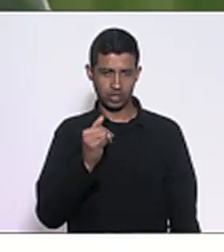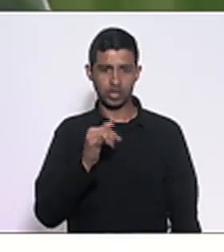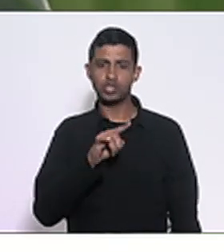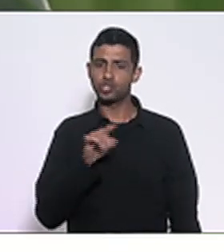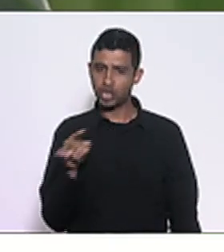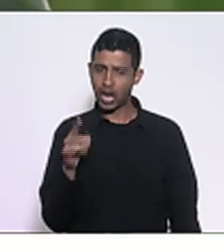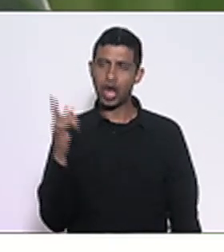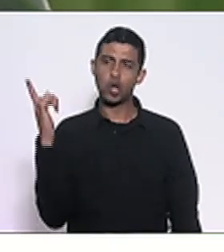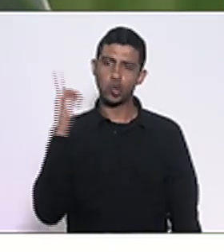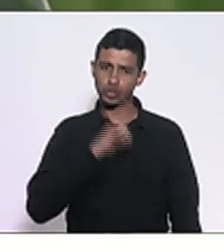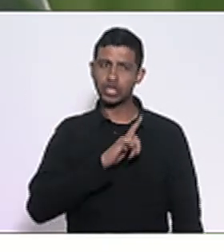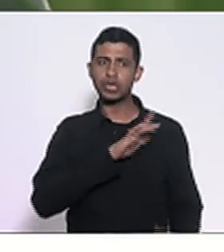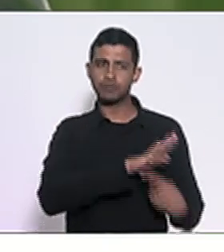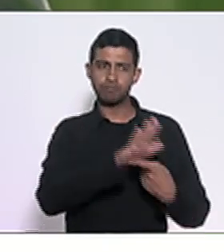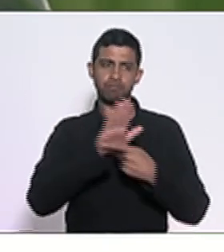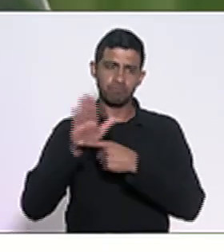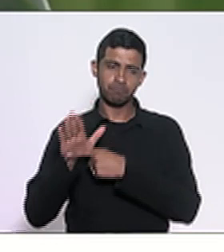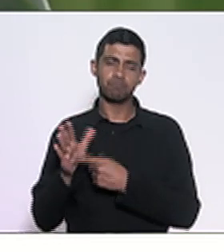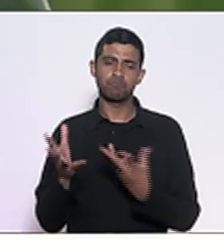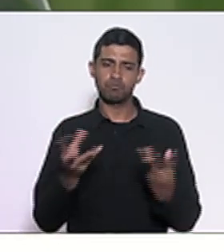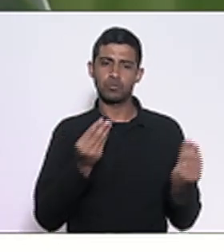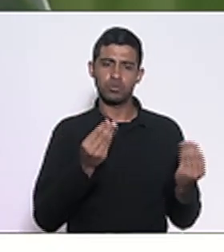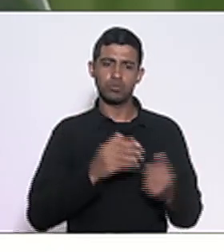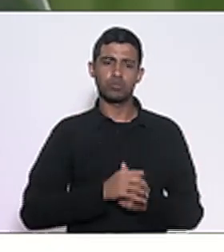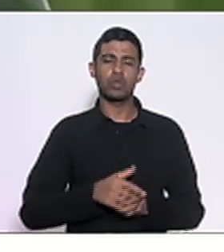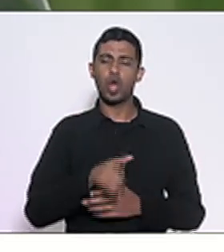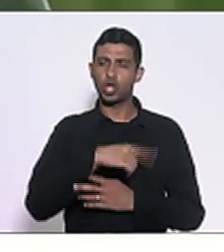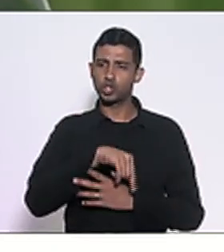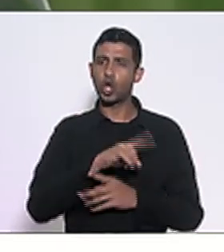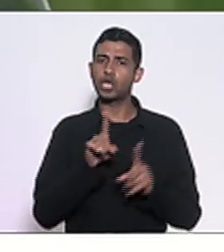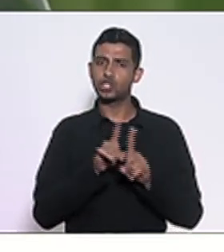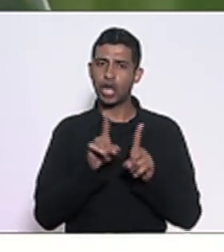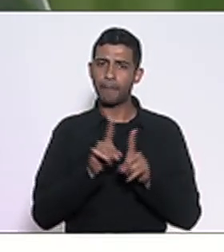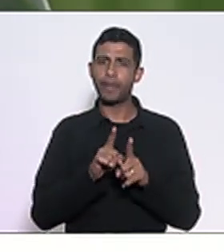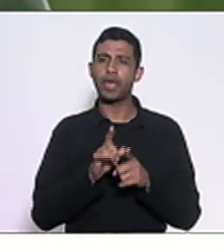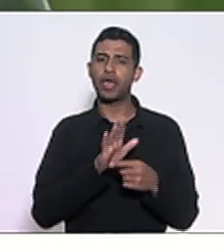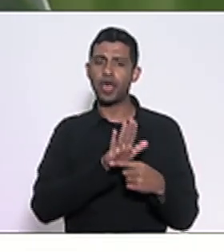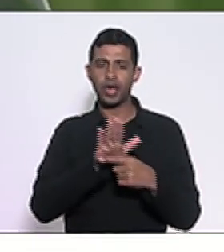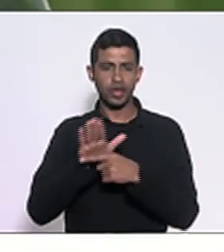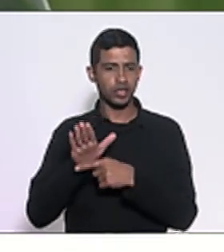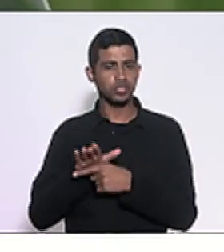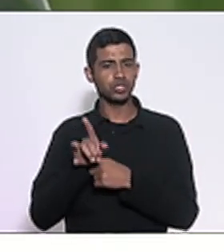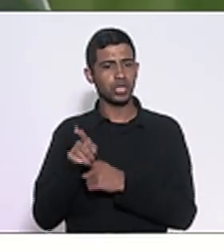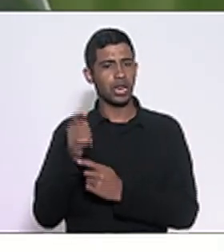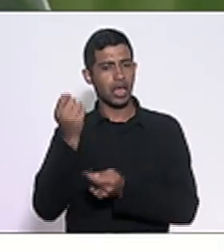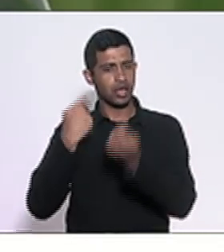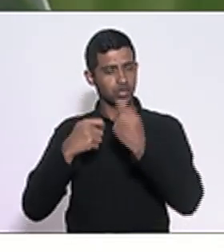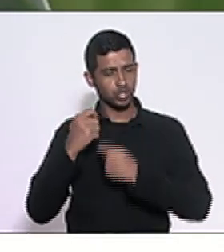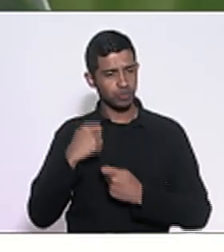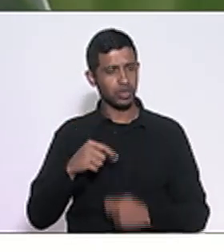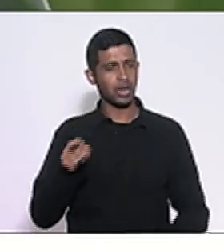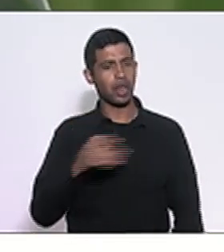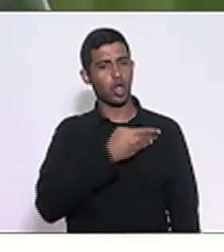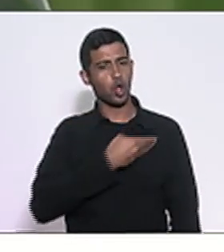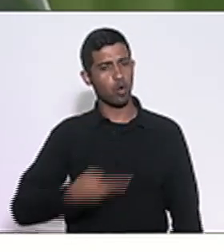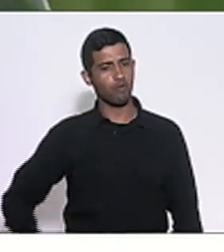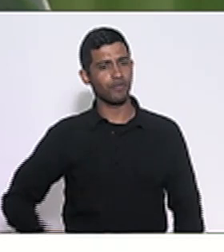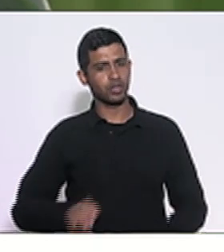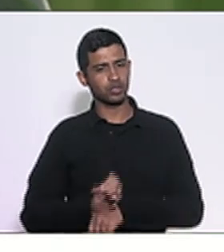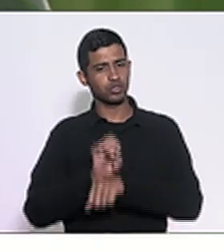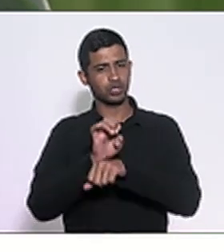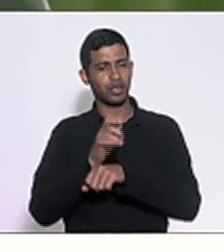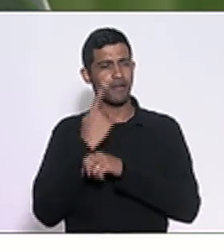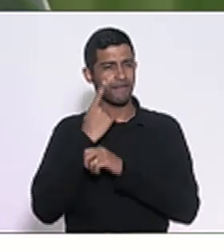está internalizado, né? Estamos também atendendo a nova administração, ao novo governo do Estado. Fomos procurados